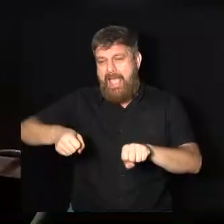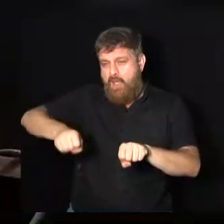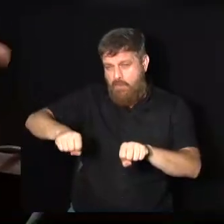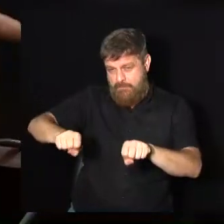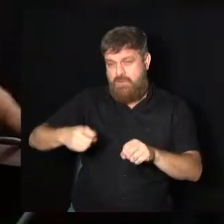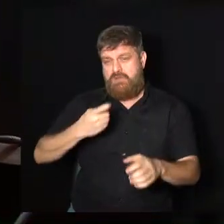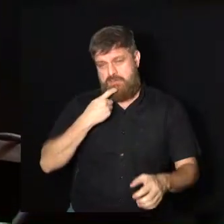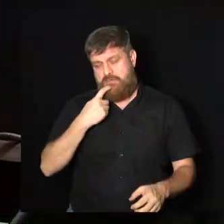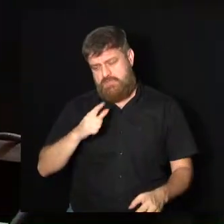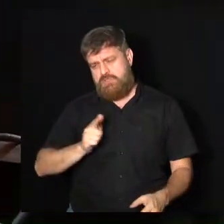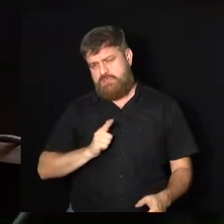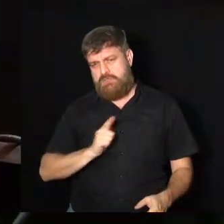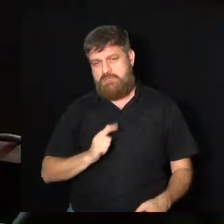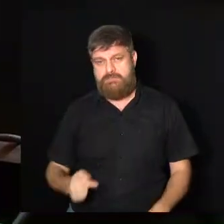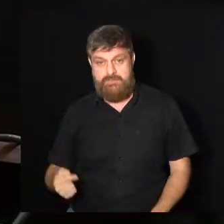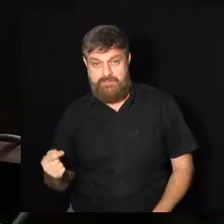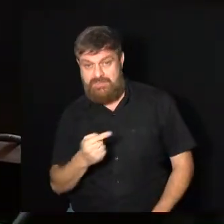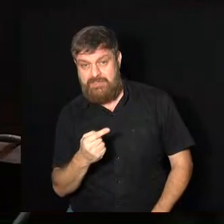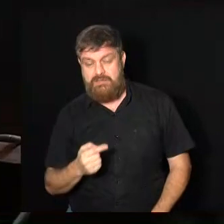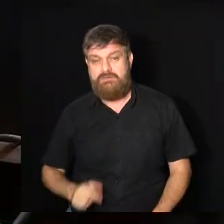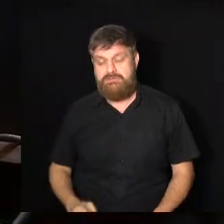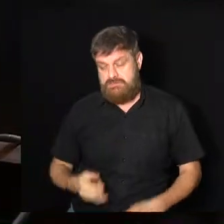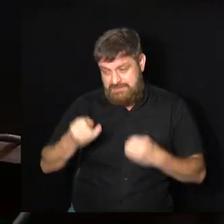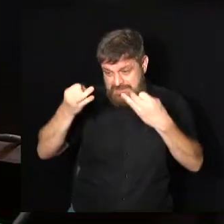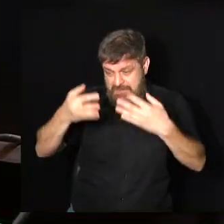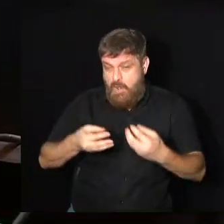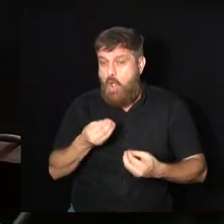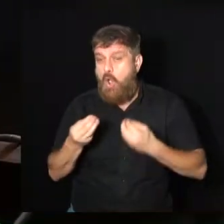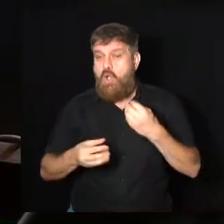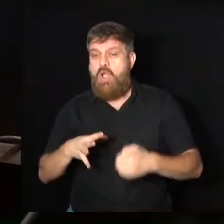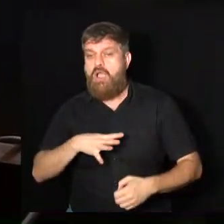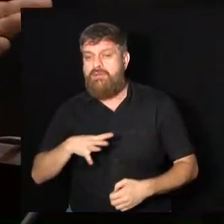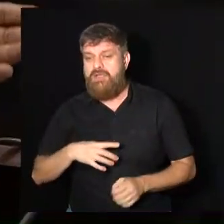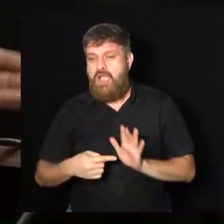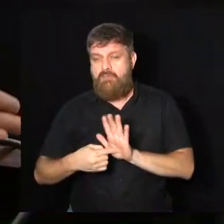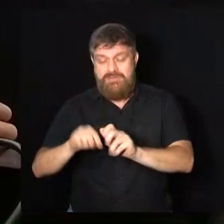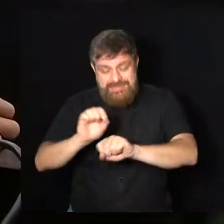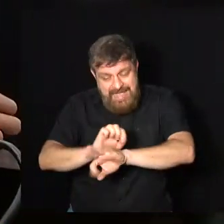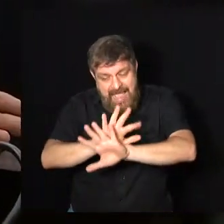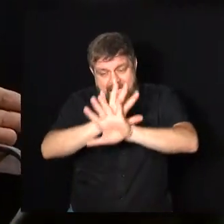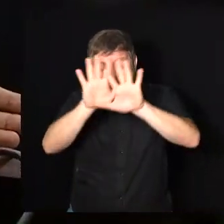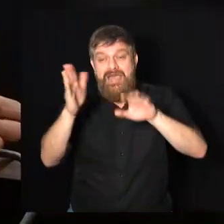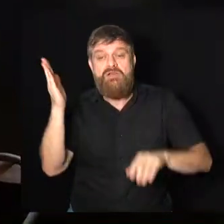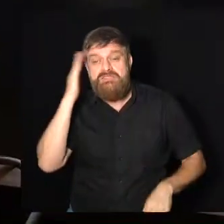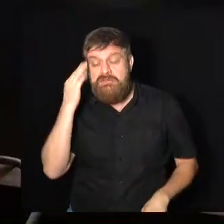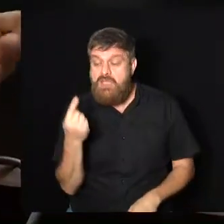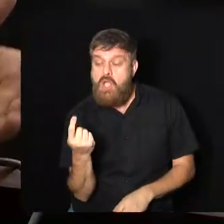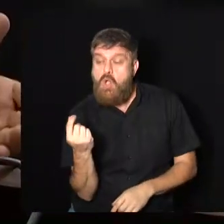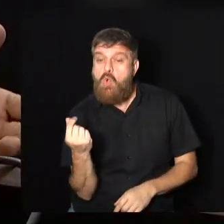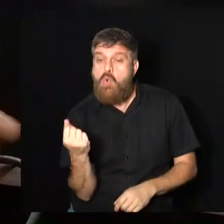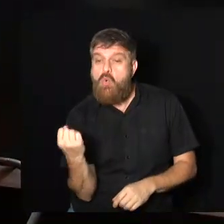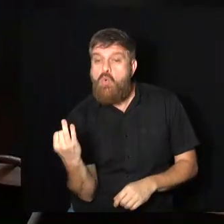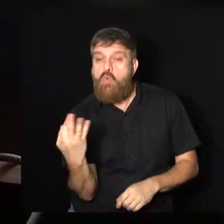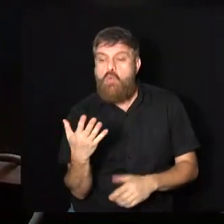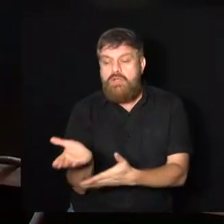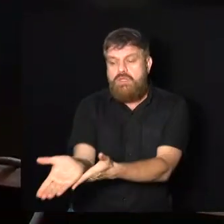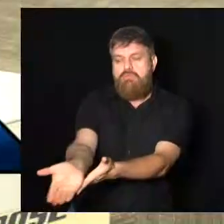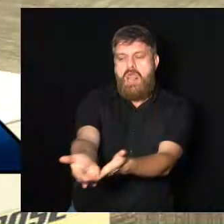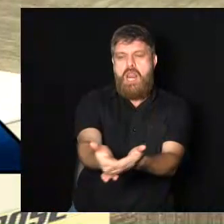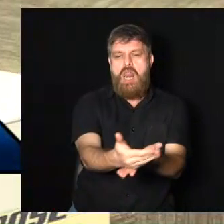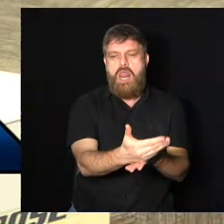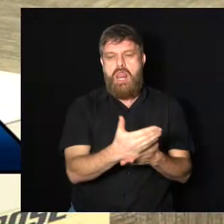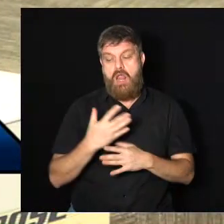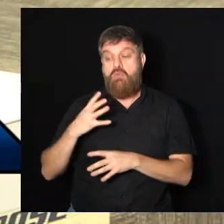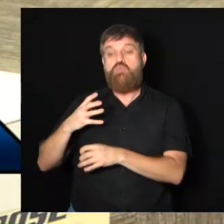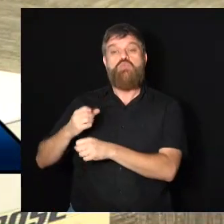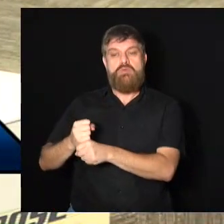O parlamentar diz que esta é uma forma do município agir com transparência, dizendo quanto arrecada com o IPVA.